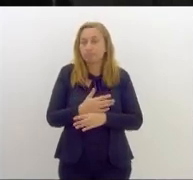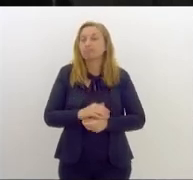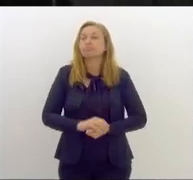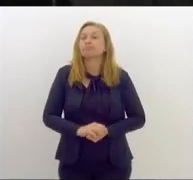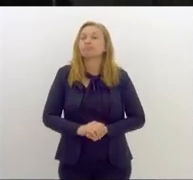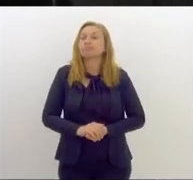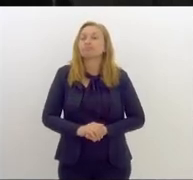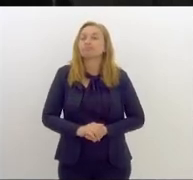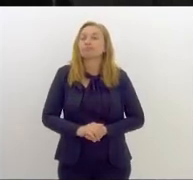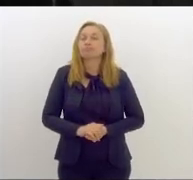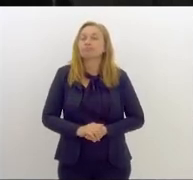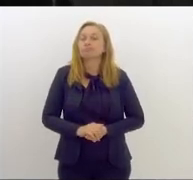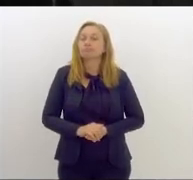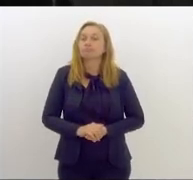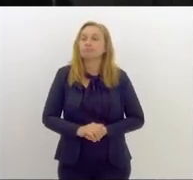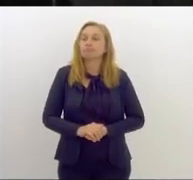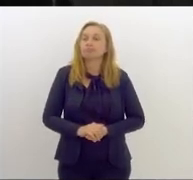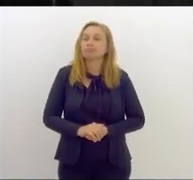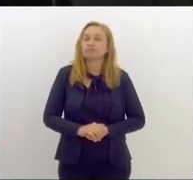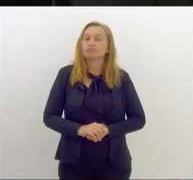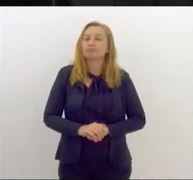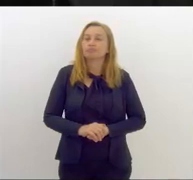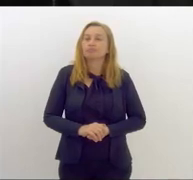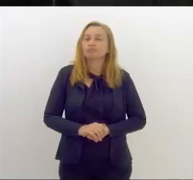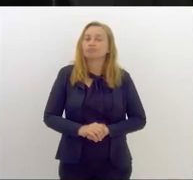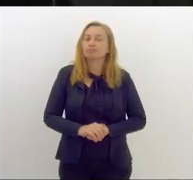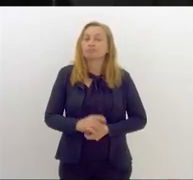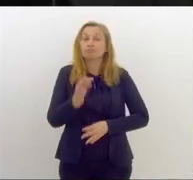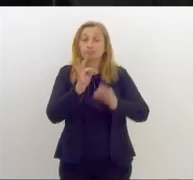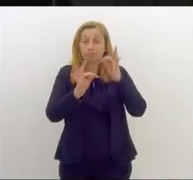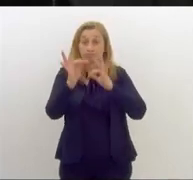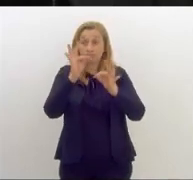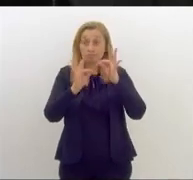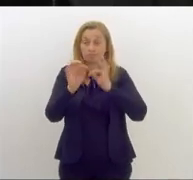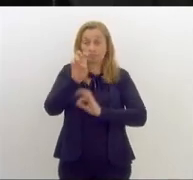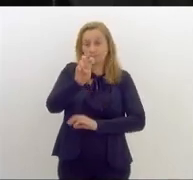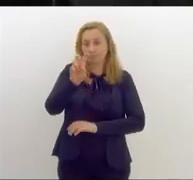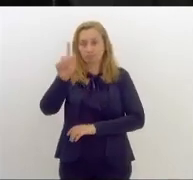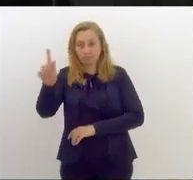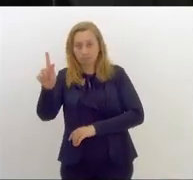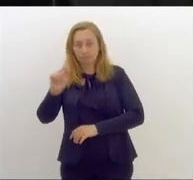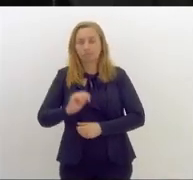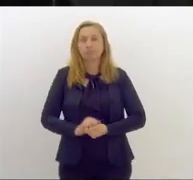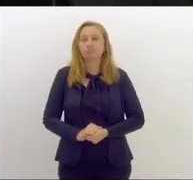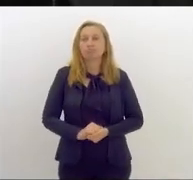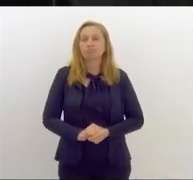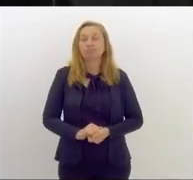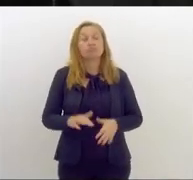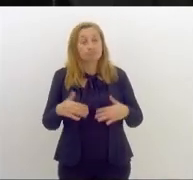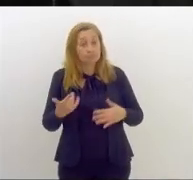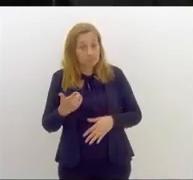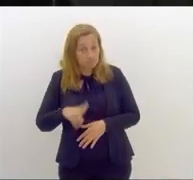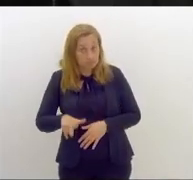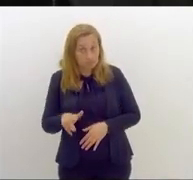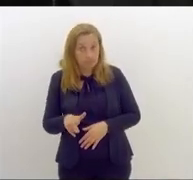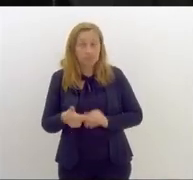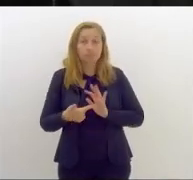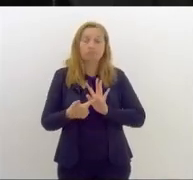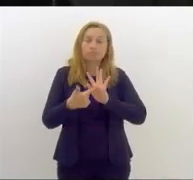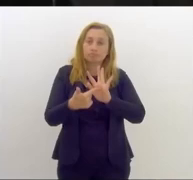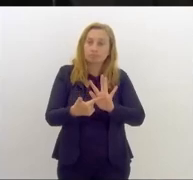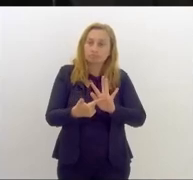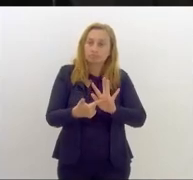que concerne ao uso do solo a tecnologia 5g então mais uma vez mostrando